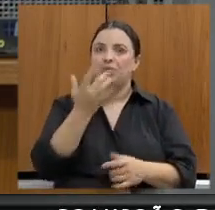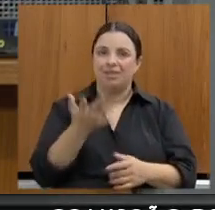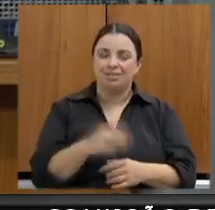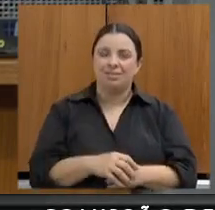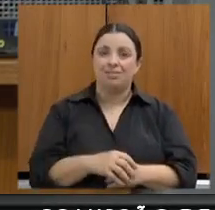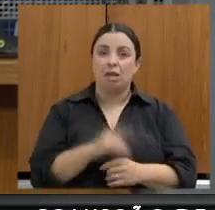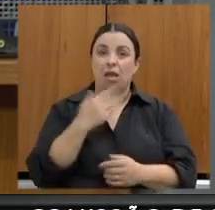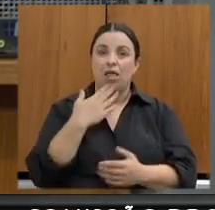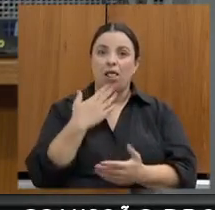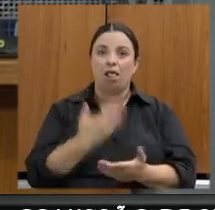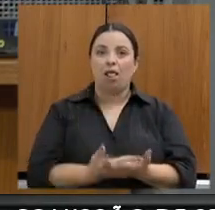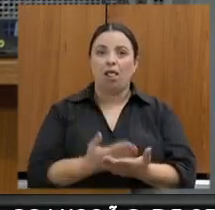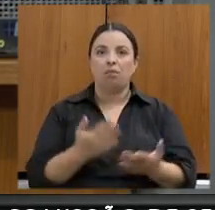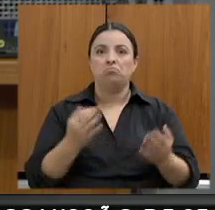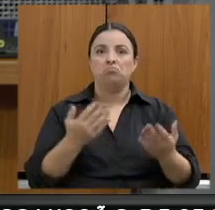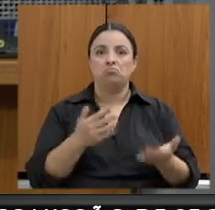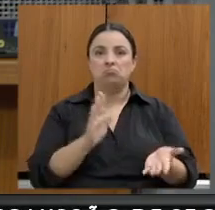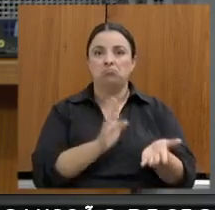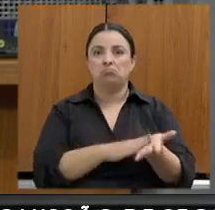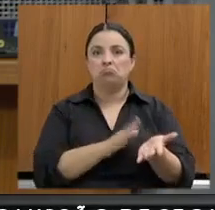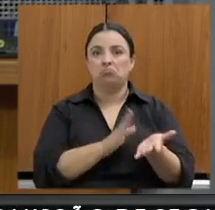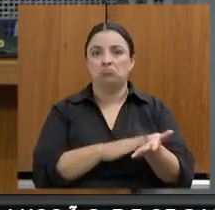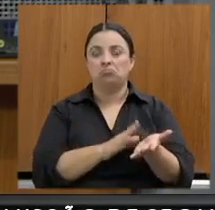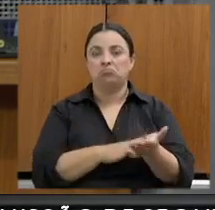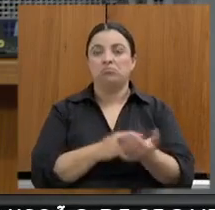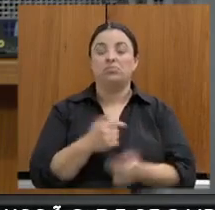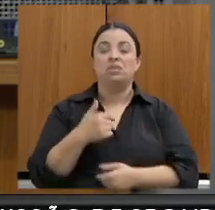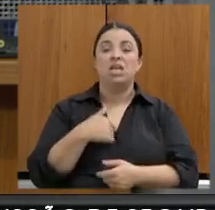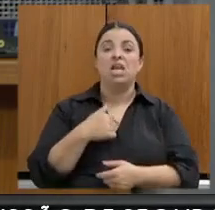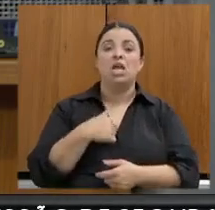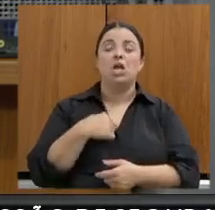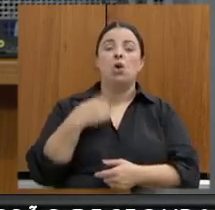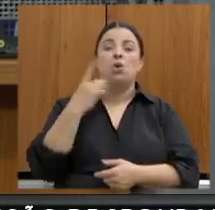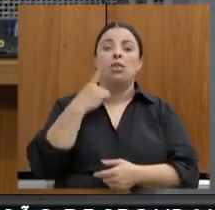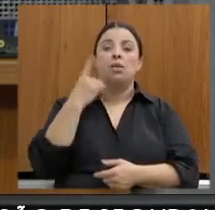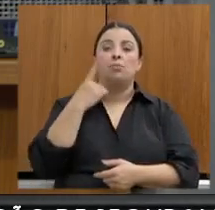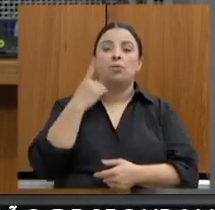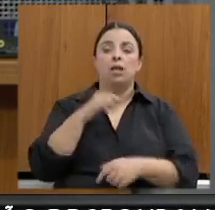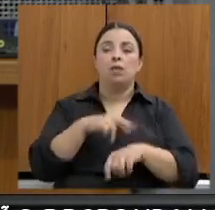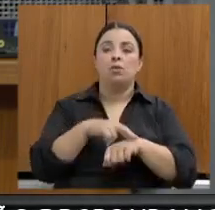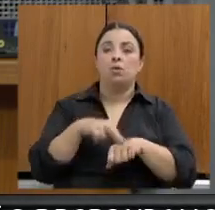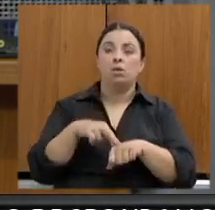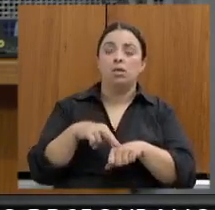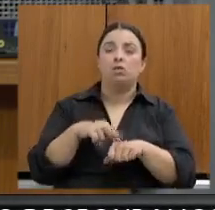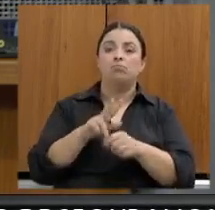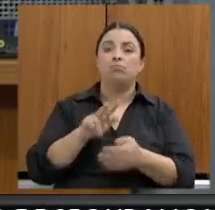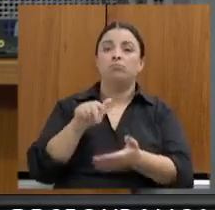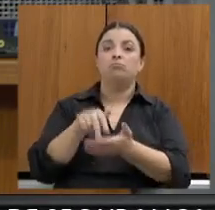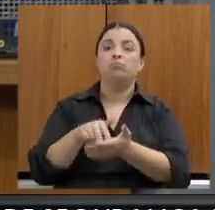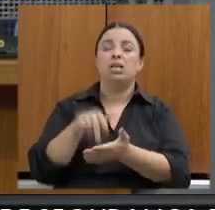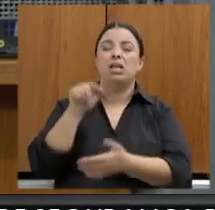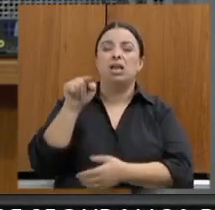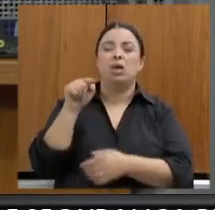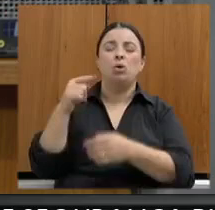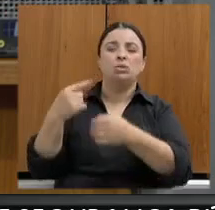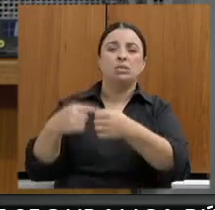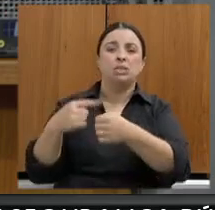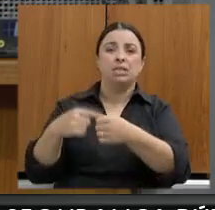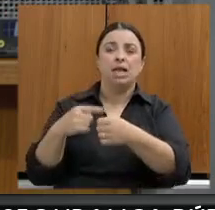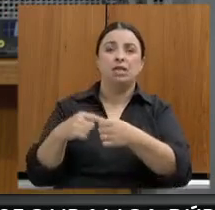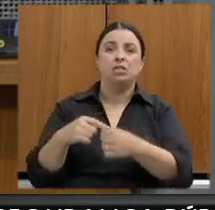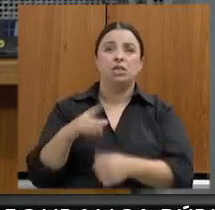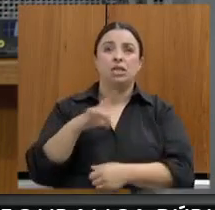eu e deputado Sargento Alice vemos Santa Margarida Onde foi morto pelo Cangaço um cabo da Polícia Militar